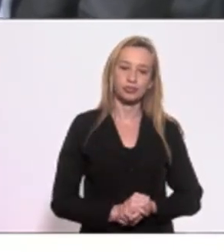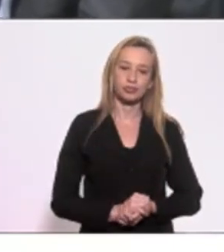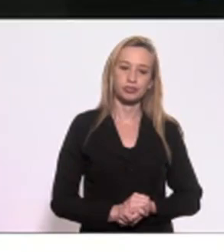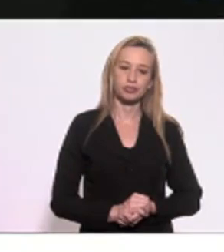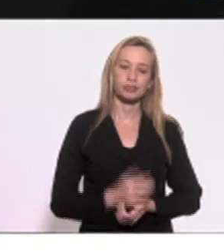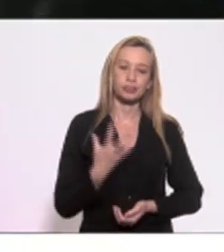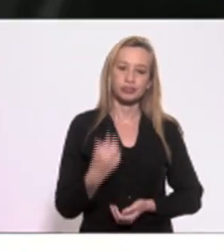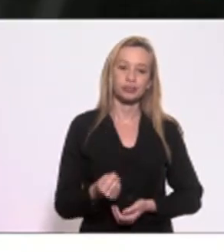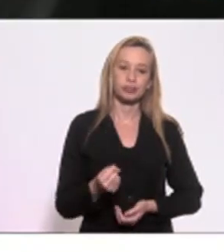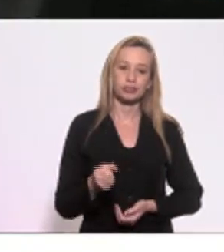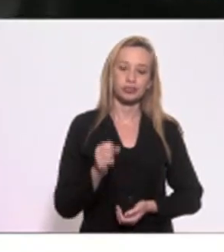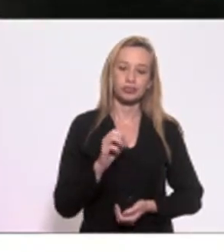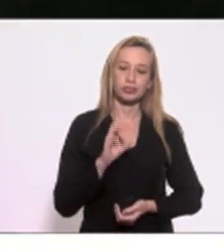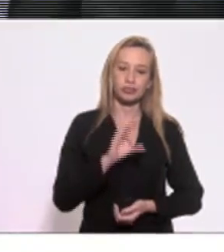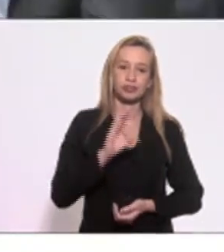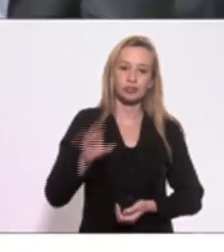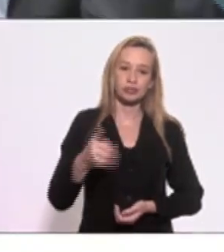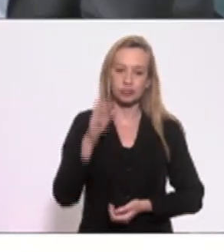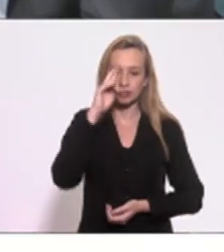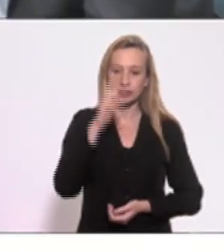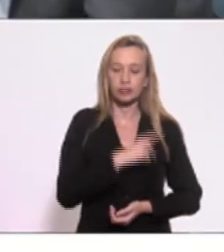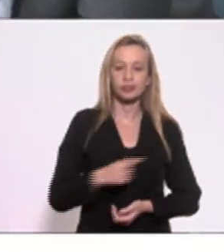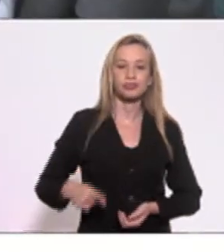Parecer favorável com a CCJ, presidente.